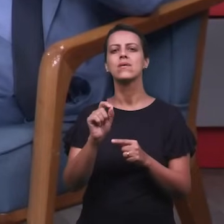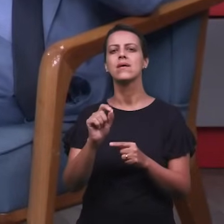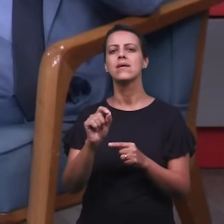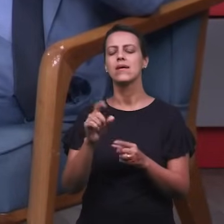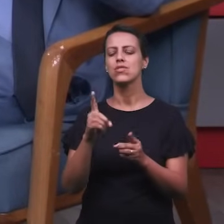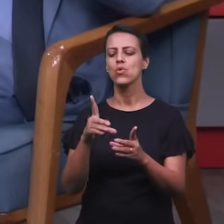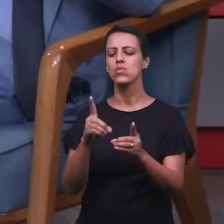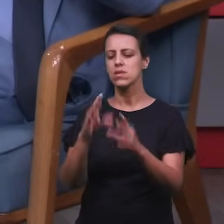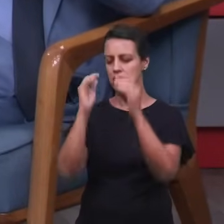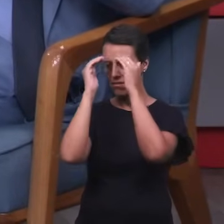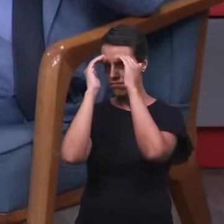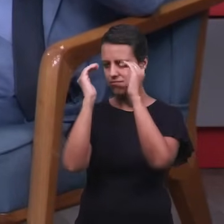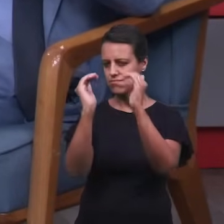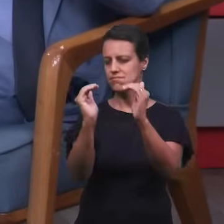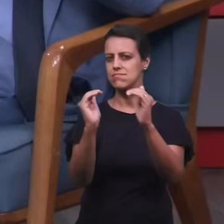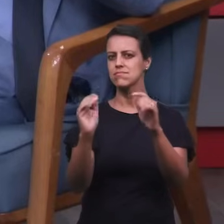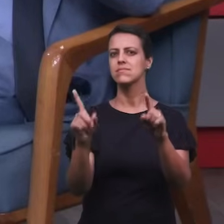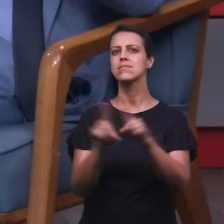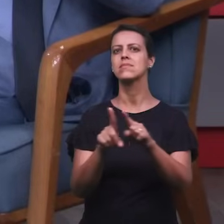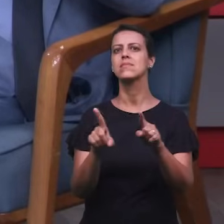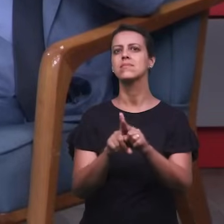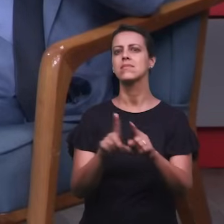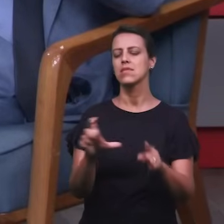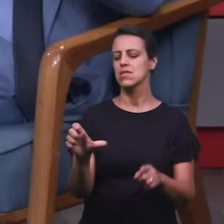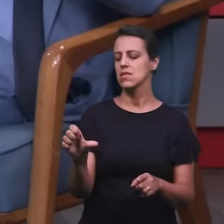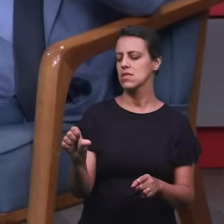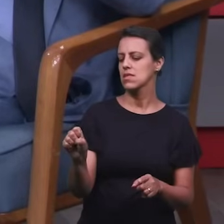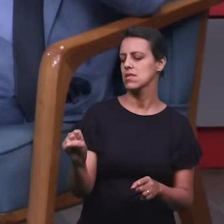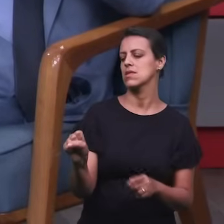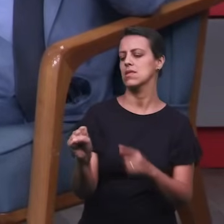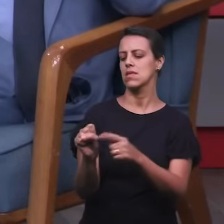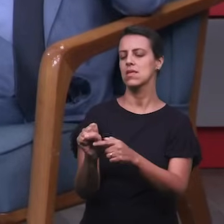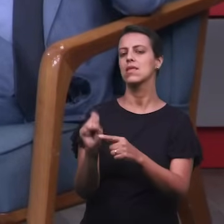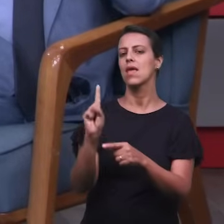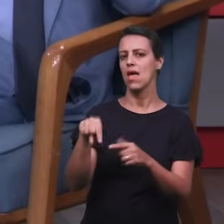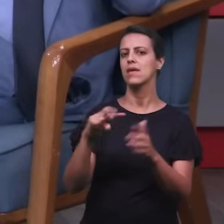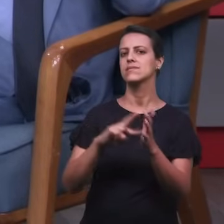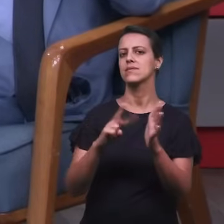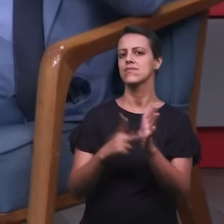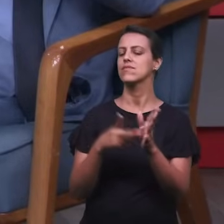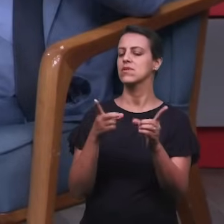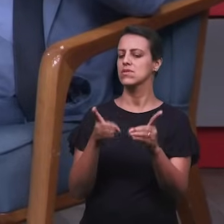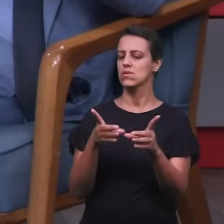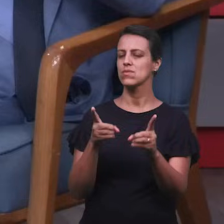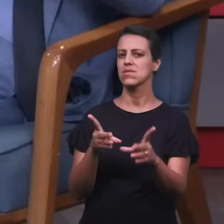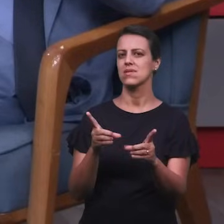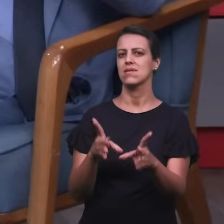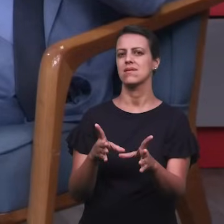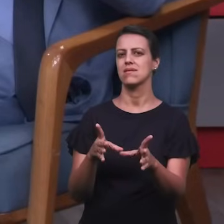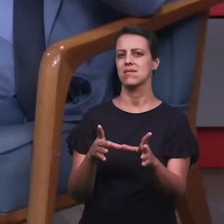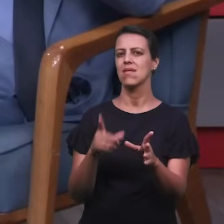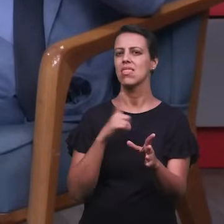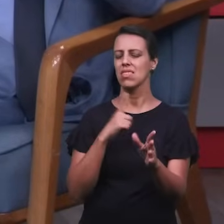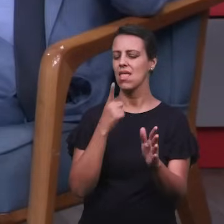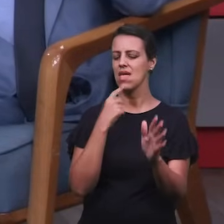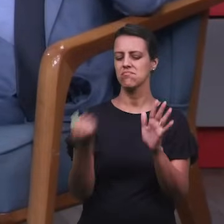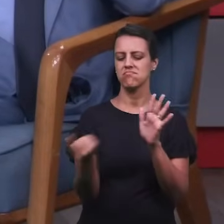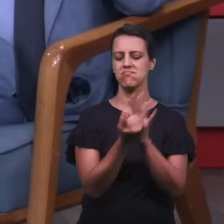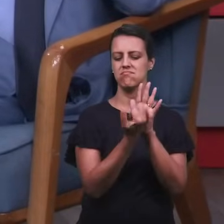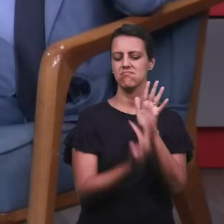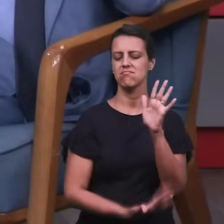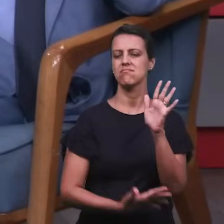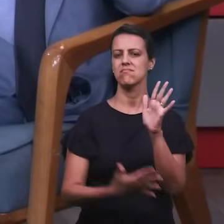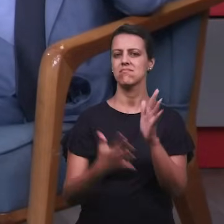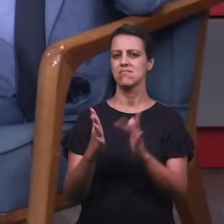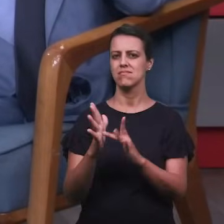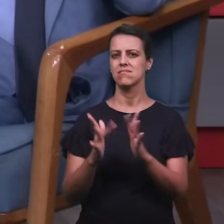é na mão, a mão que fecha, é o dedo que fecha, é a doutrina, que é a doutrina com a marca do sangue, a